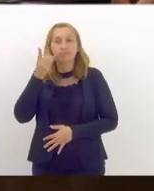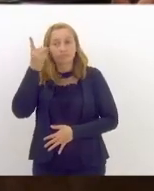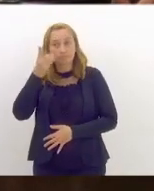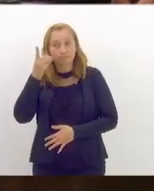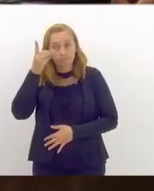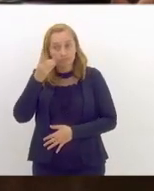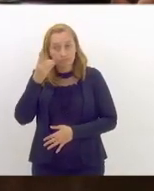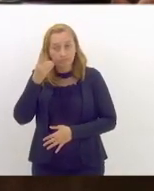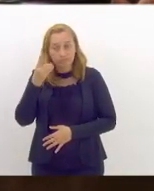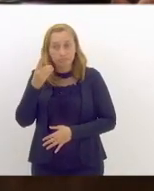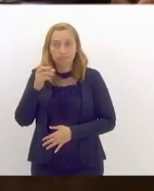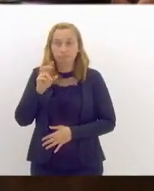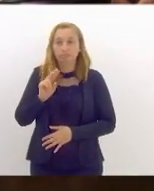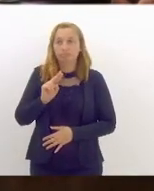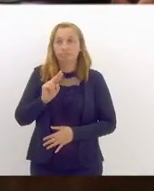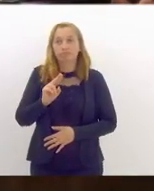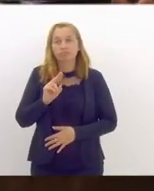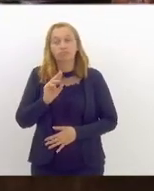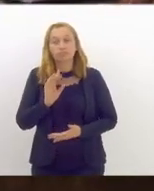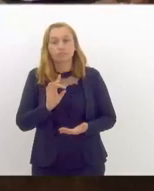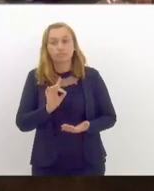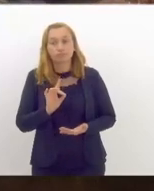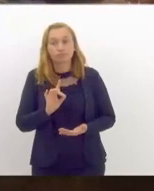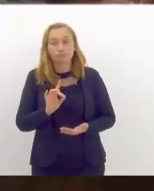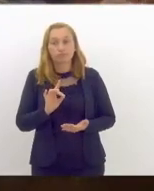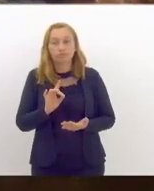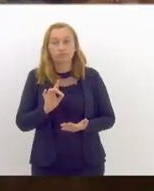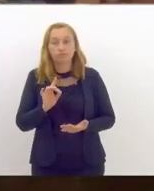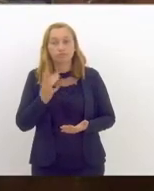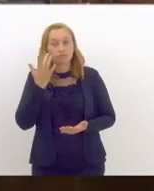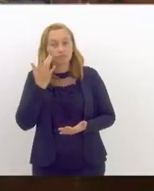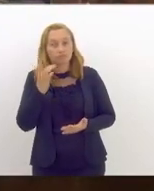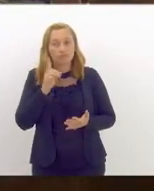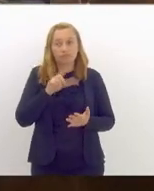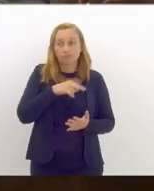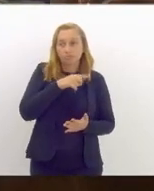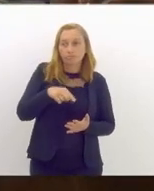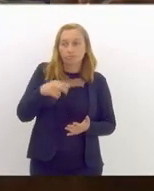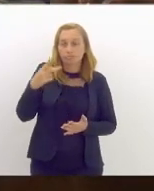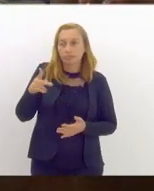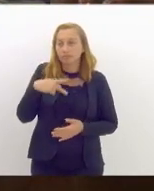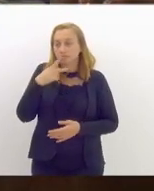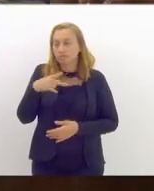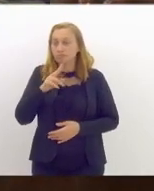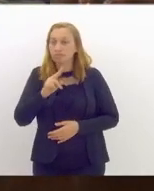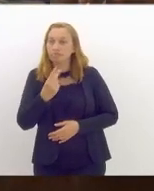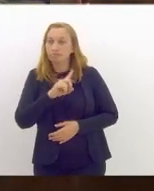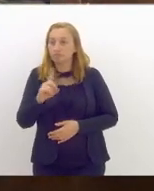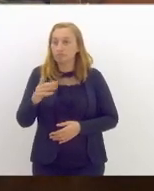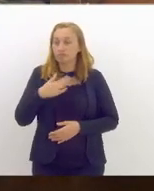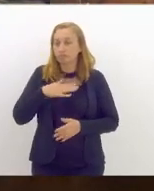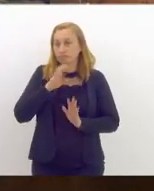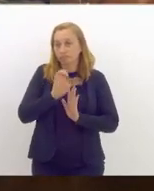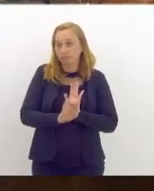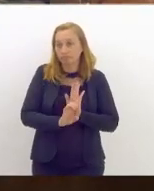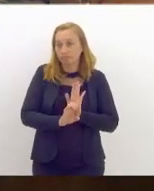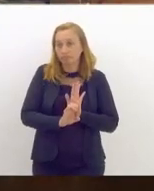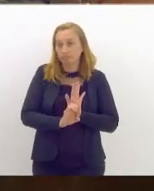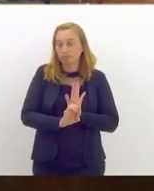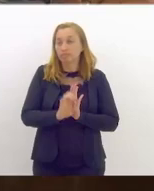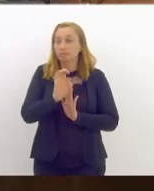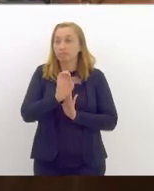casualmente ou não excluiu na sua fala a minha emenda